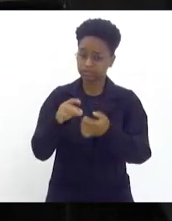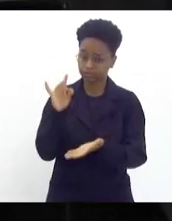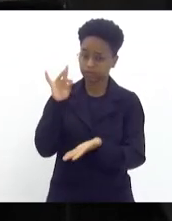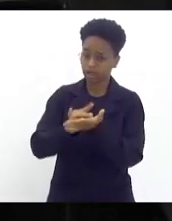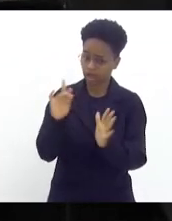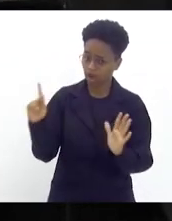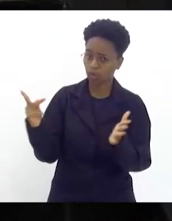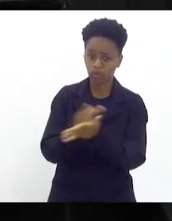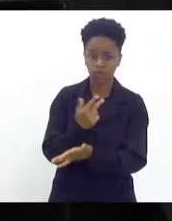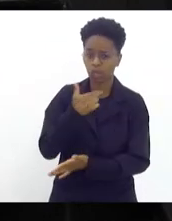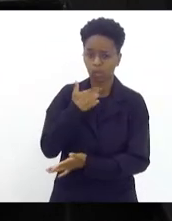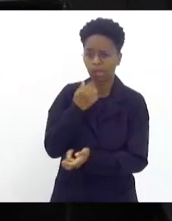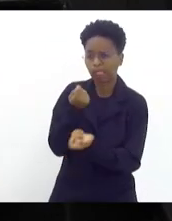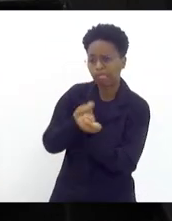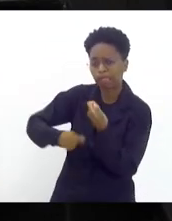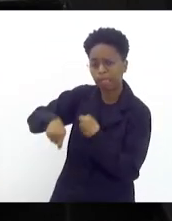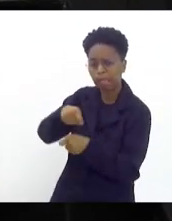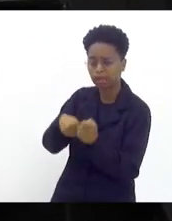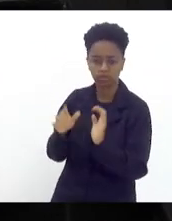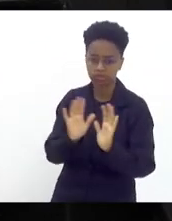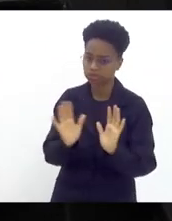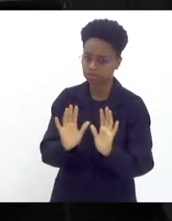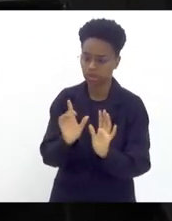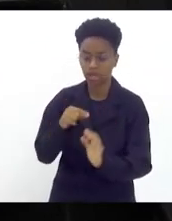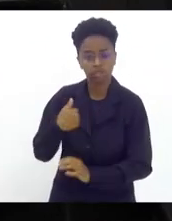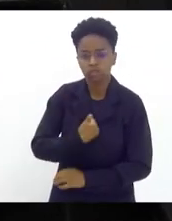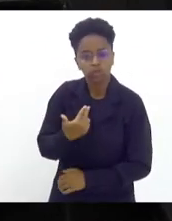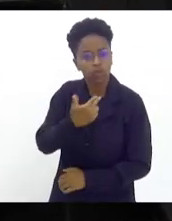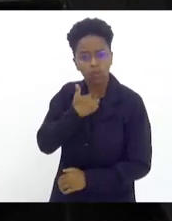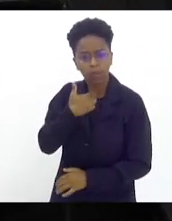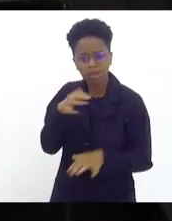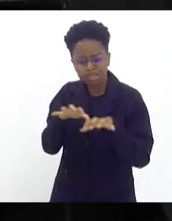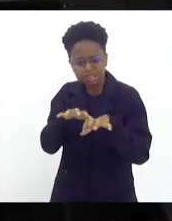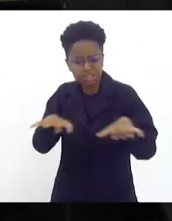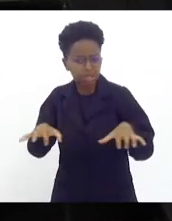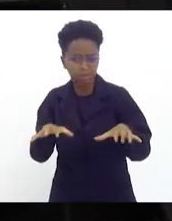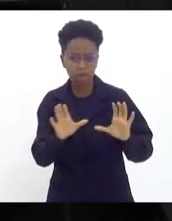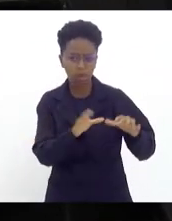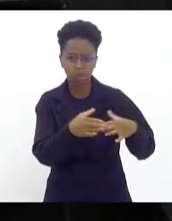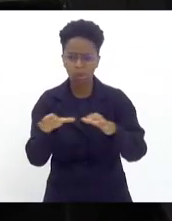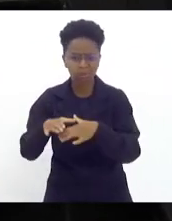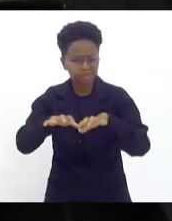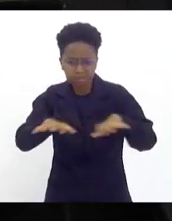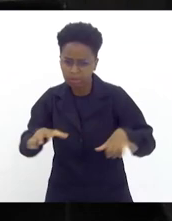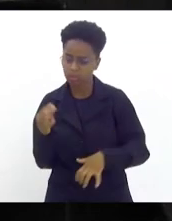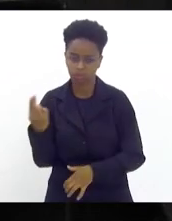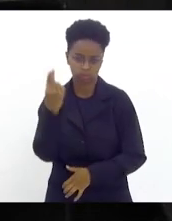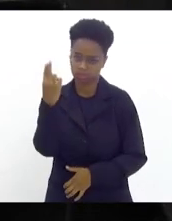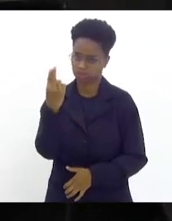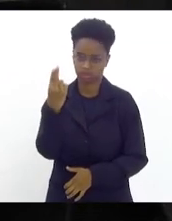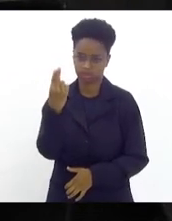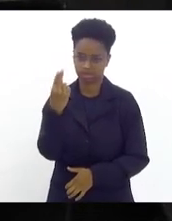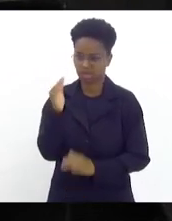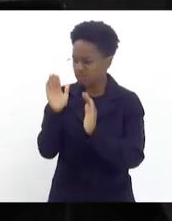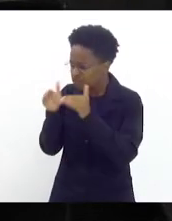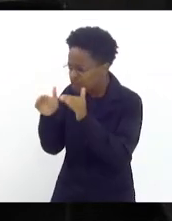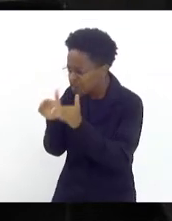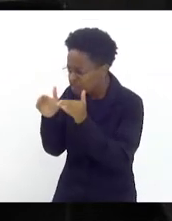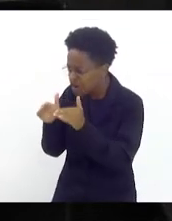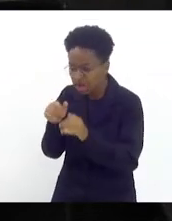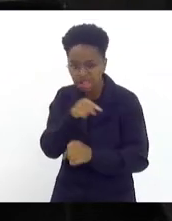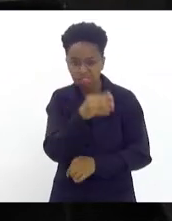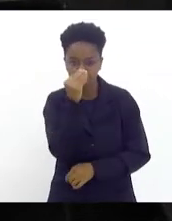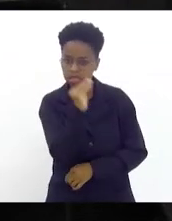e negociável a gente não pode separar um grupo em detrimento de outro